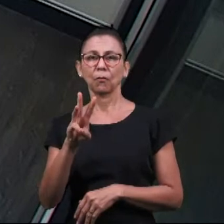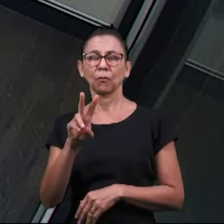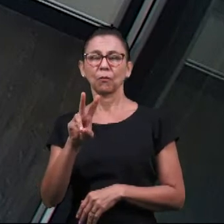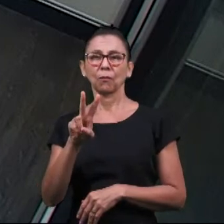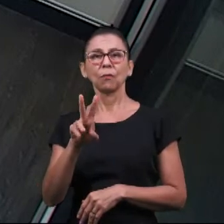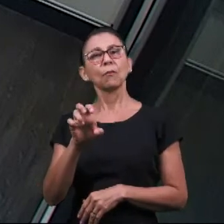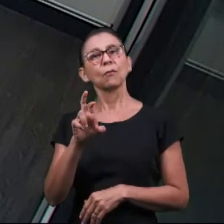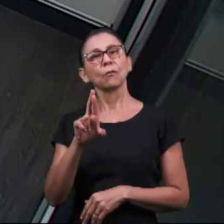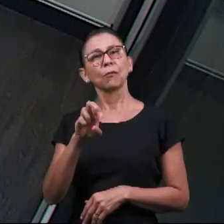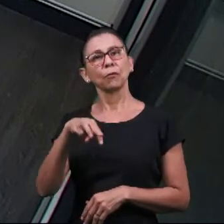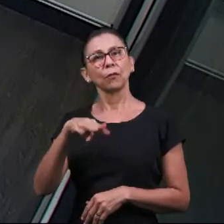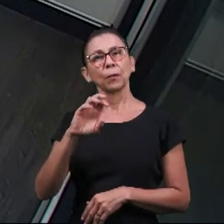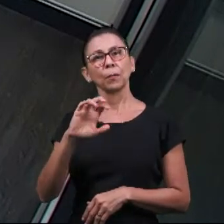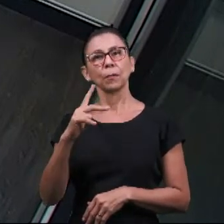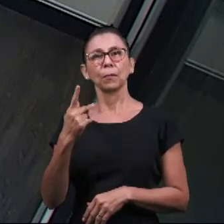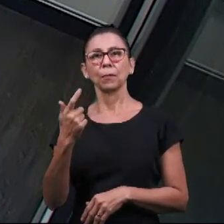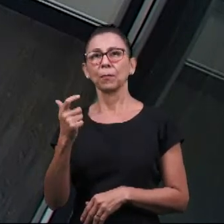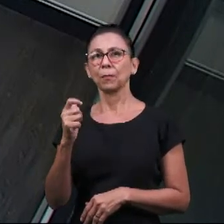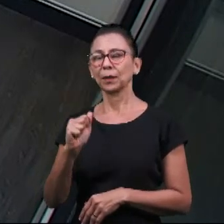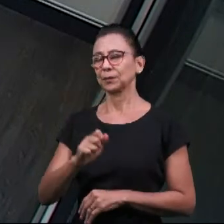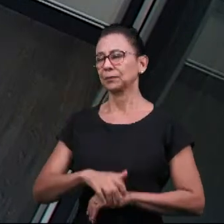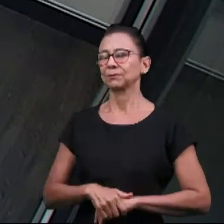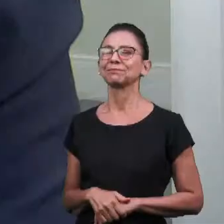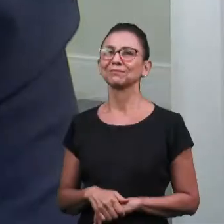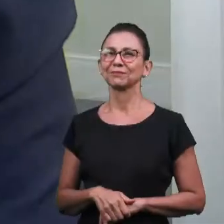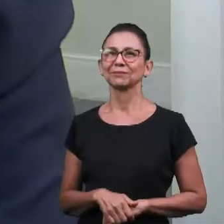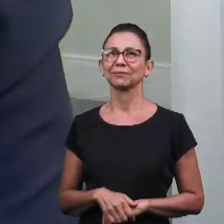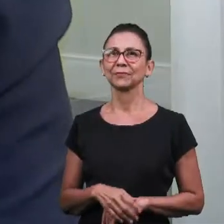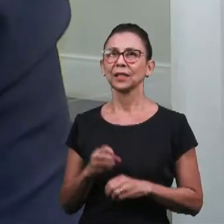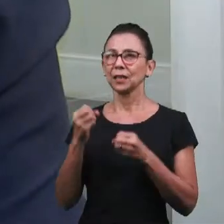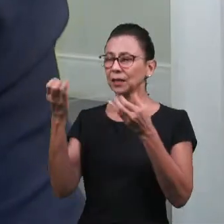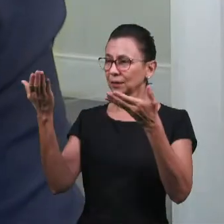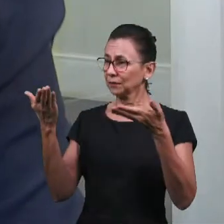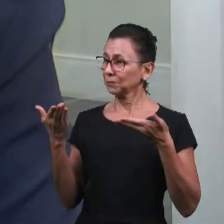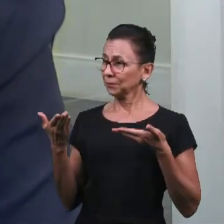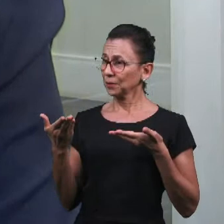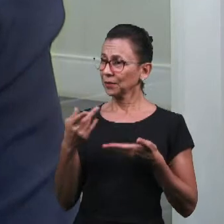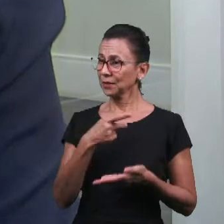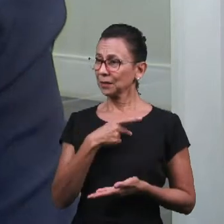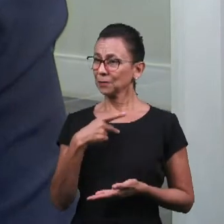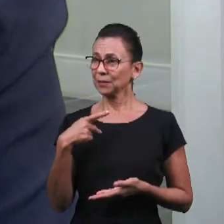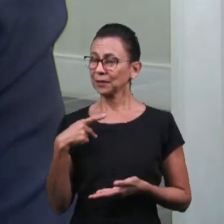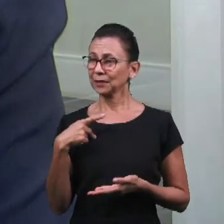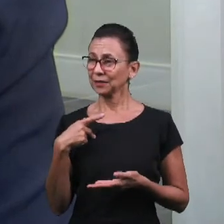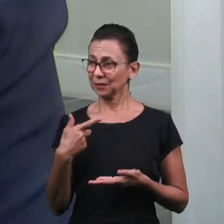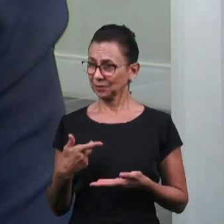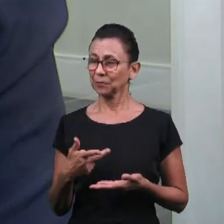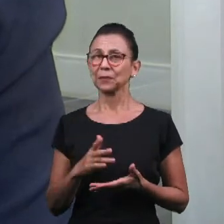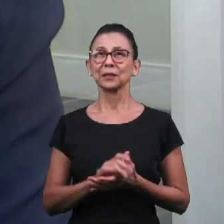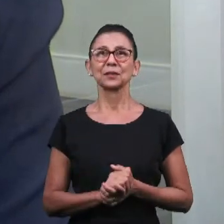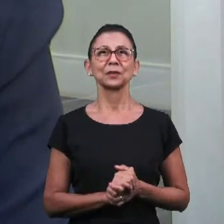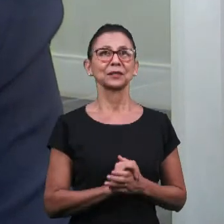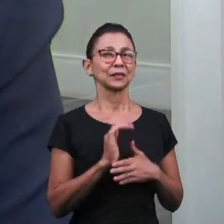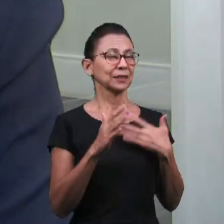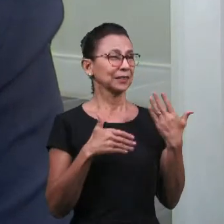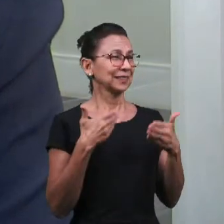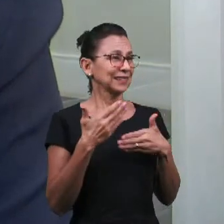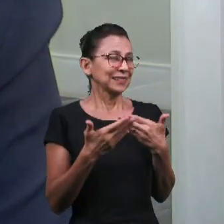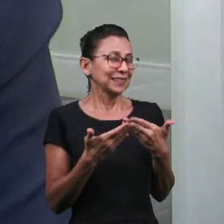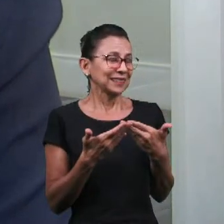alegria recebê-lo aqui no nosso pré-culto. A paz do Senhor, pastor. Paz do Senhor, irmão Jorge. A alegria é toda minha estar